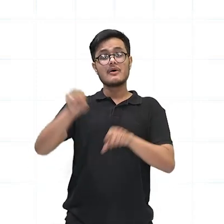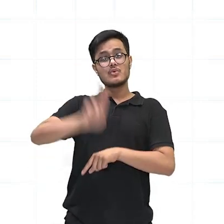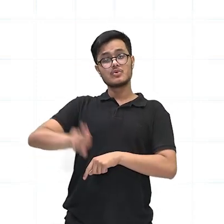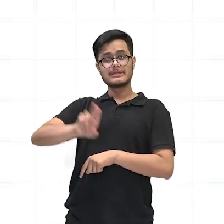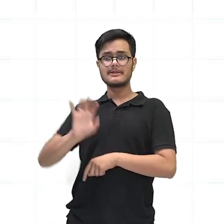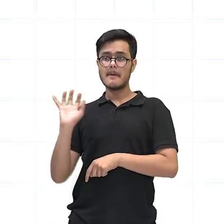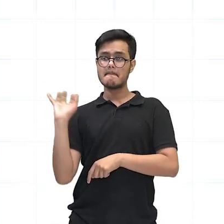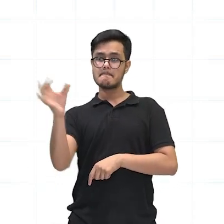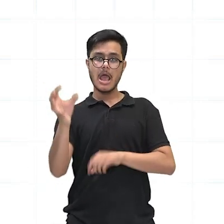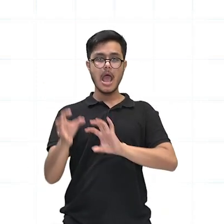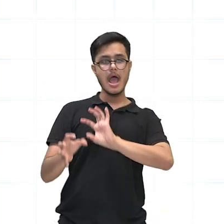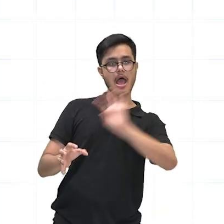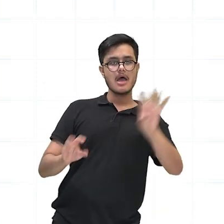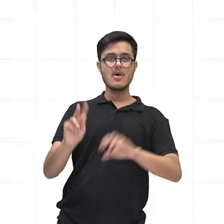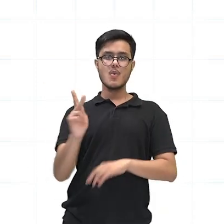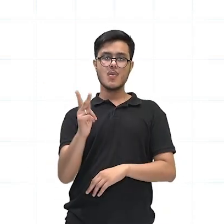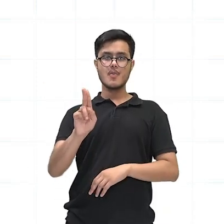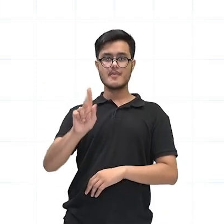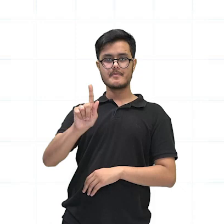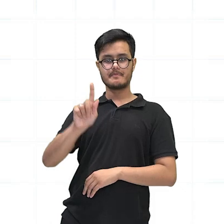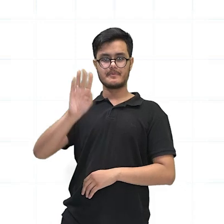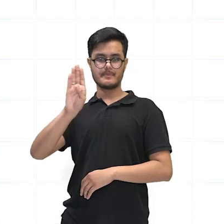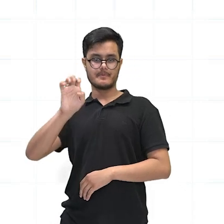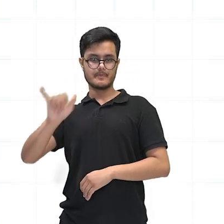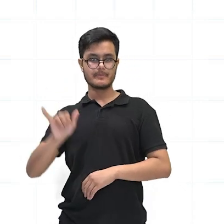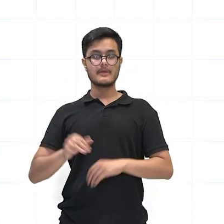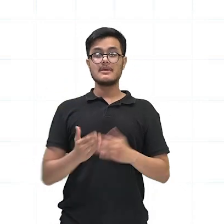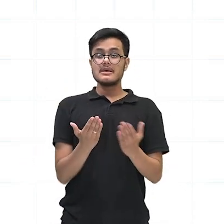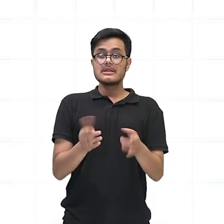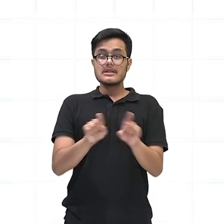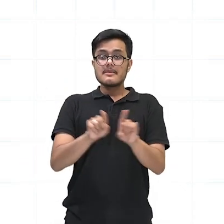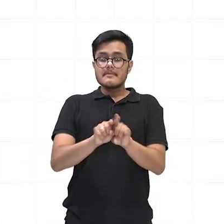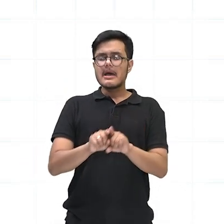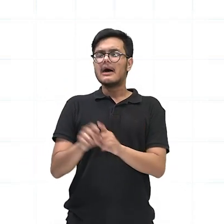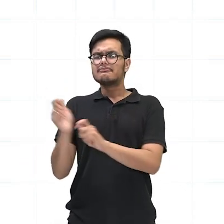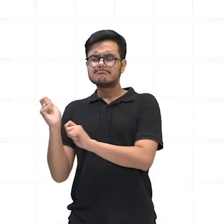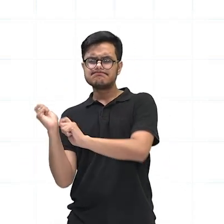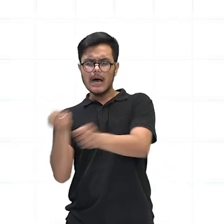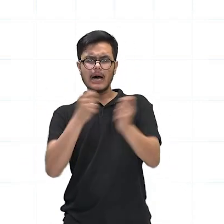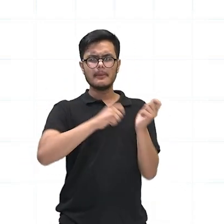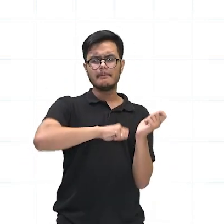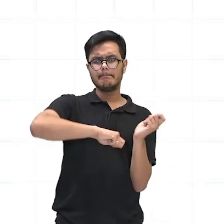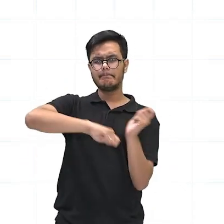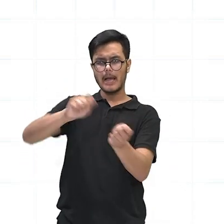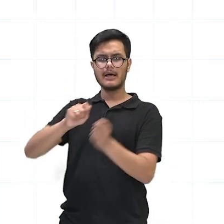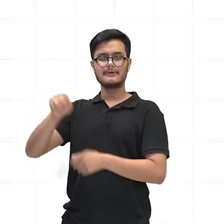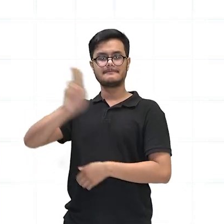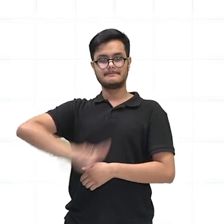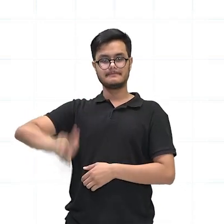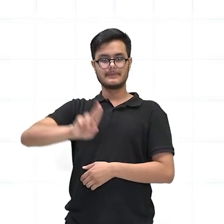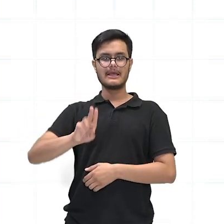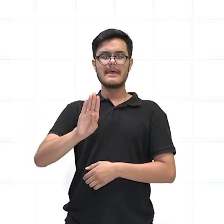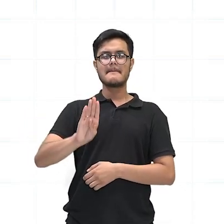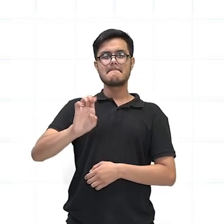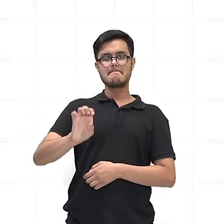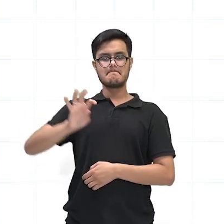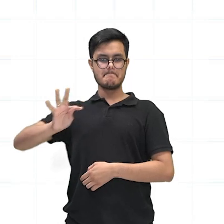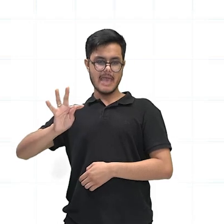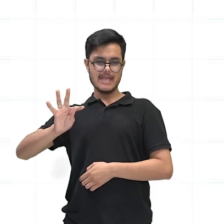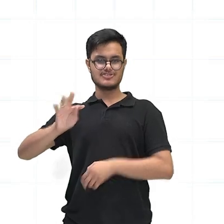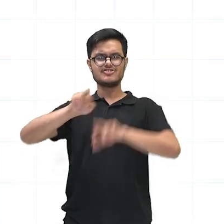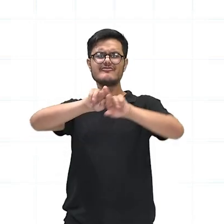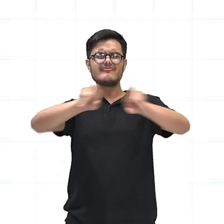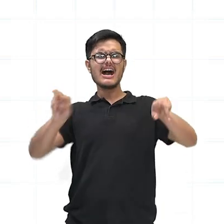da Inglaterra, tá? E o cricket, ele é conhecido como taco, bat,